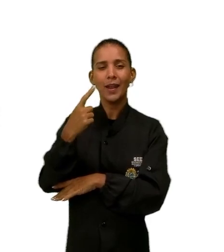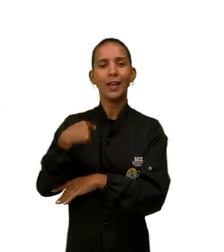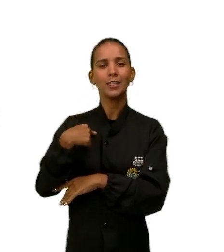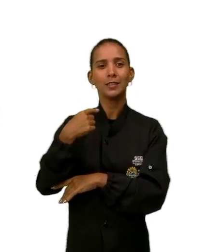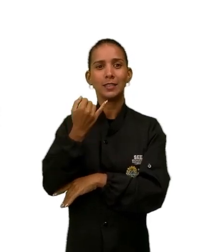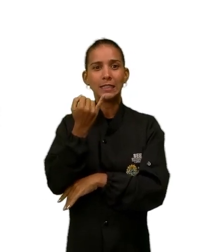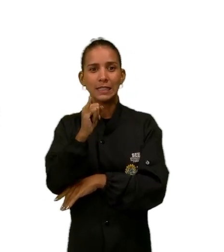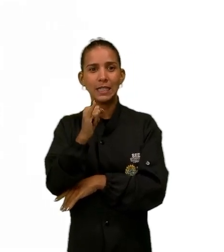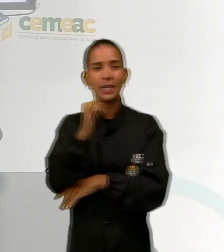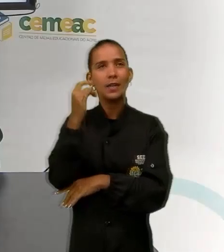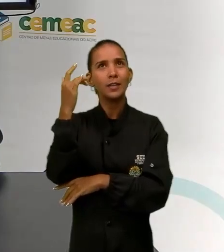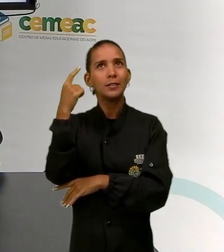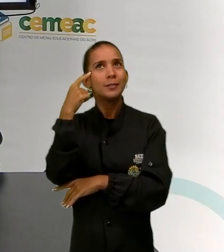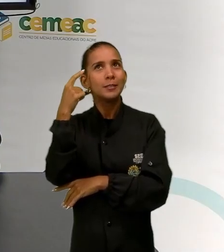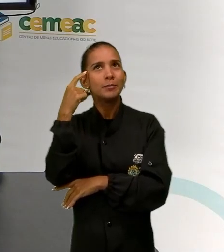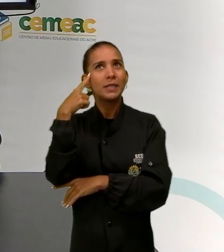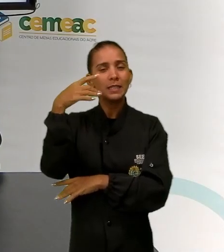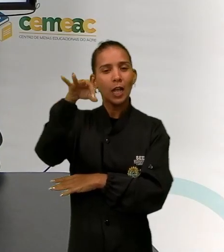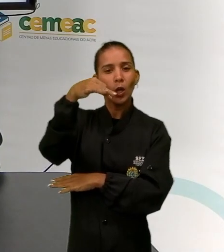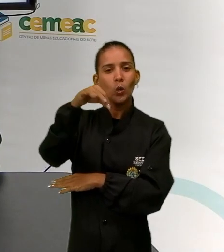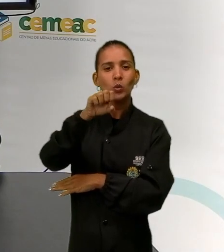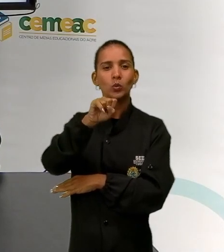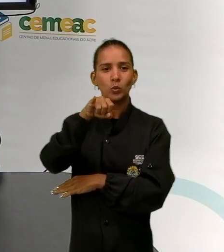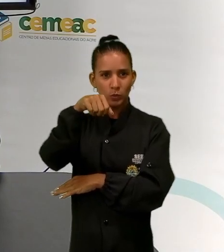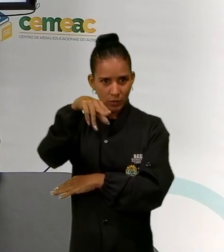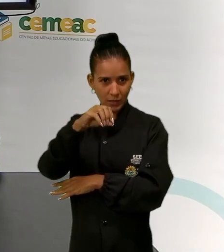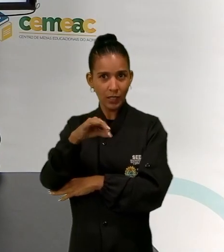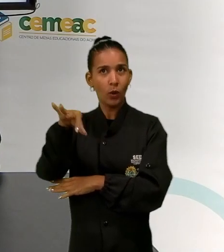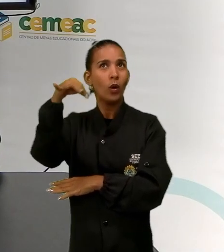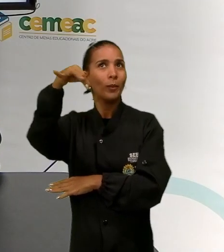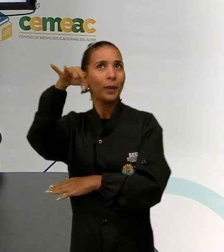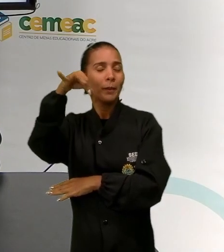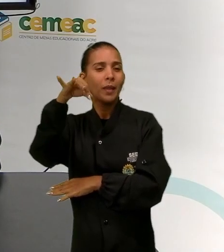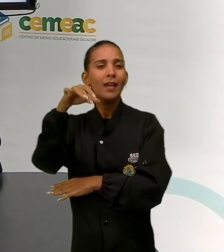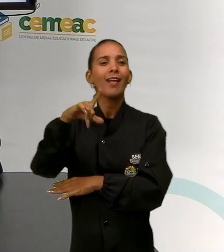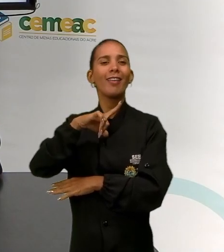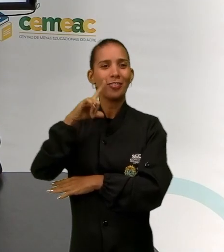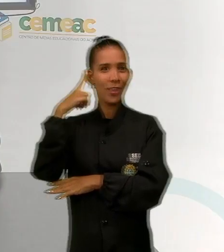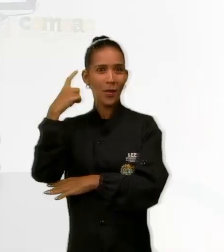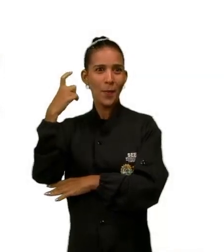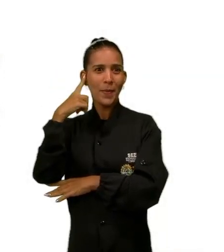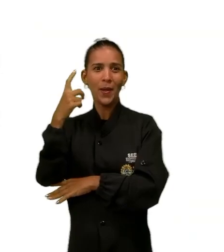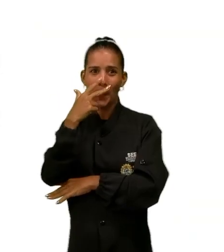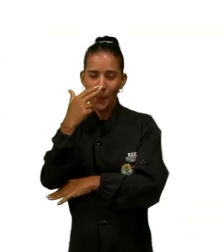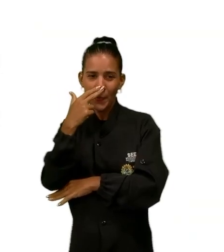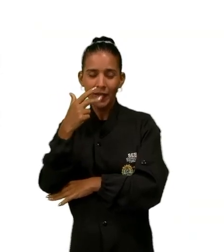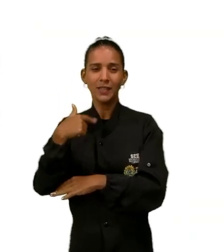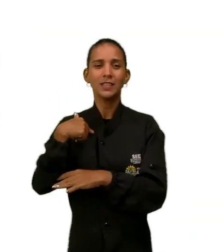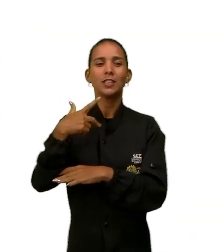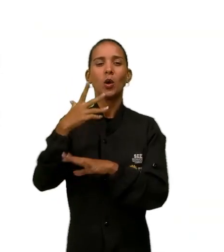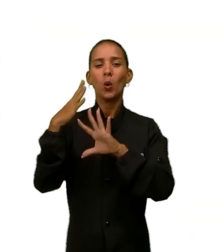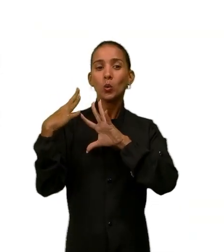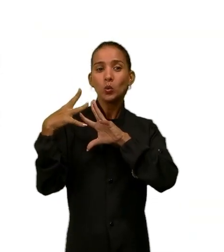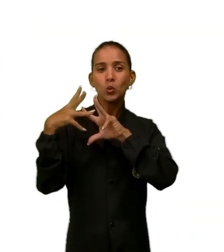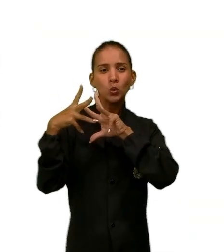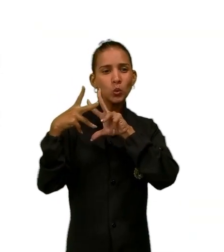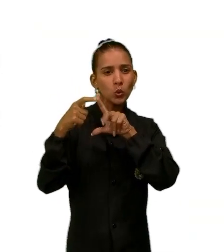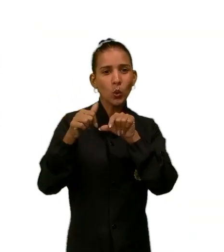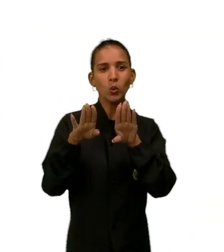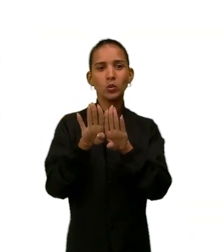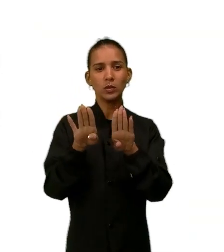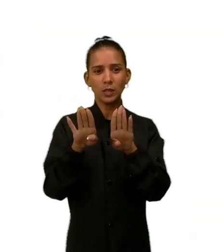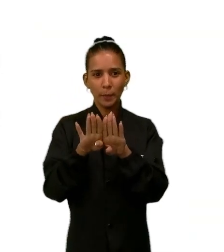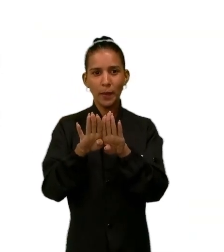no sino, né? Ele vai ter esse barulho característico. Eles são dúcteis, ou seja, eles são capazes, né? A gente tem a